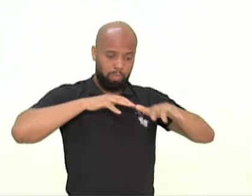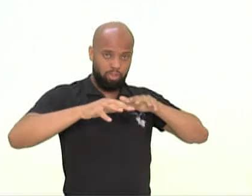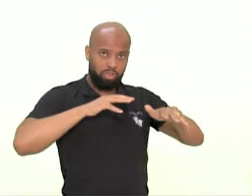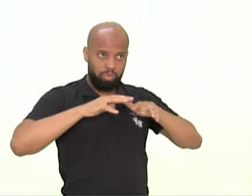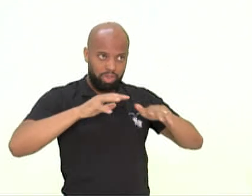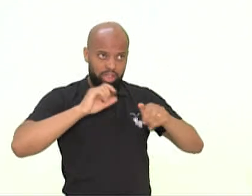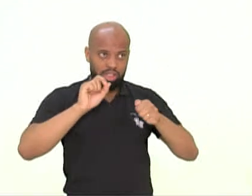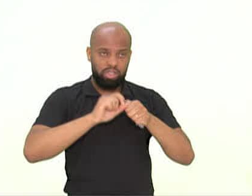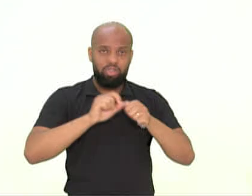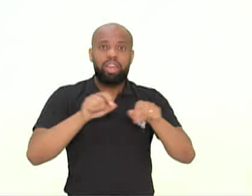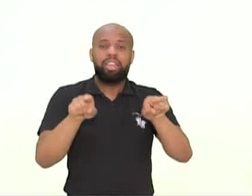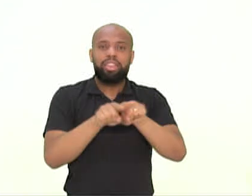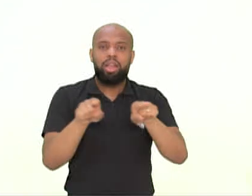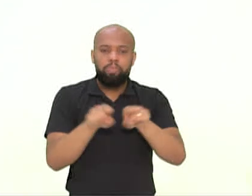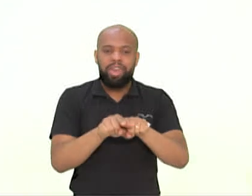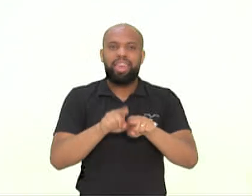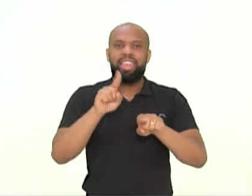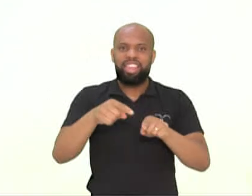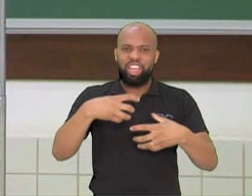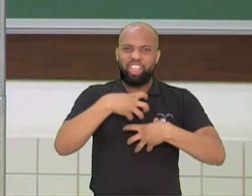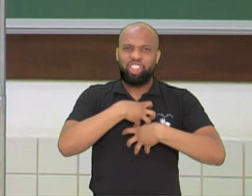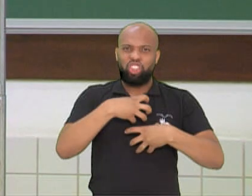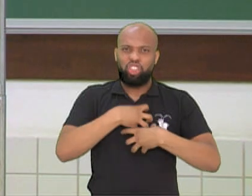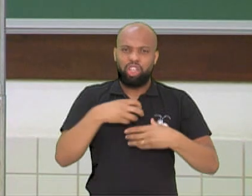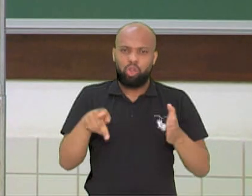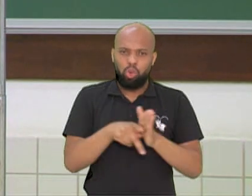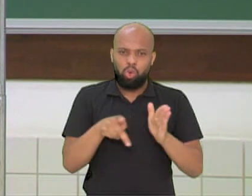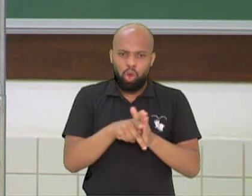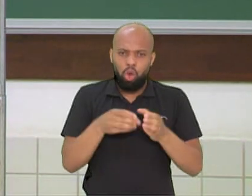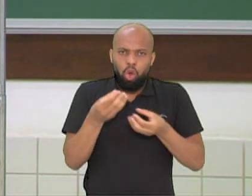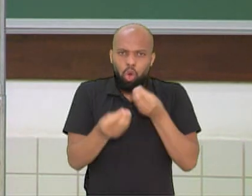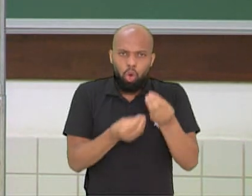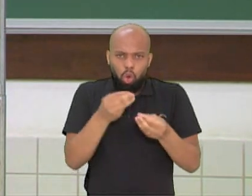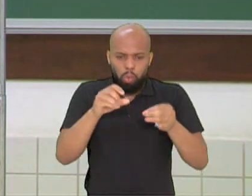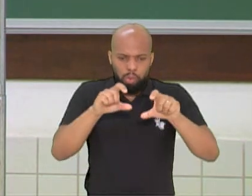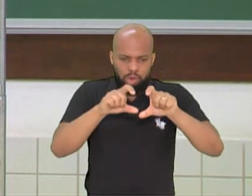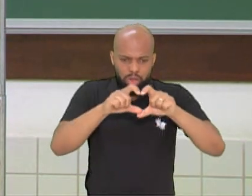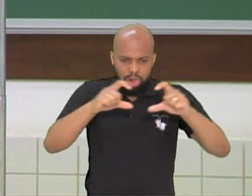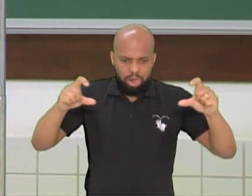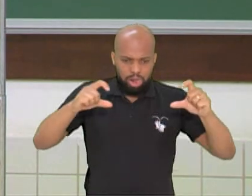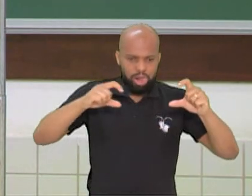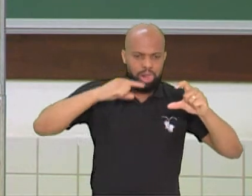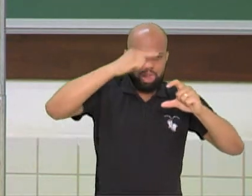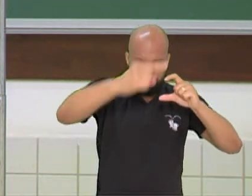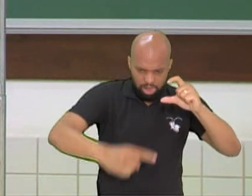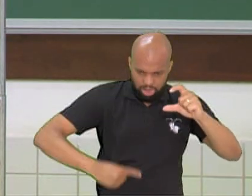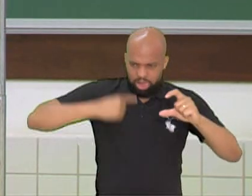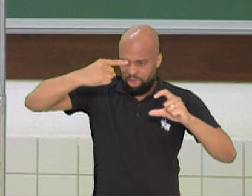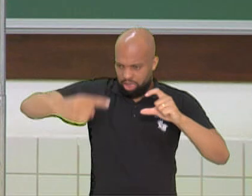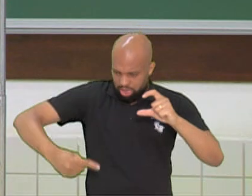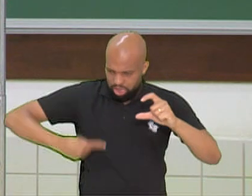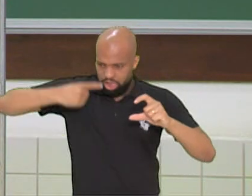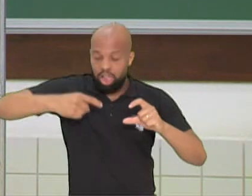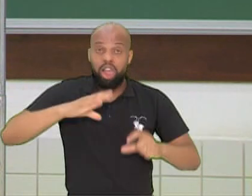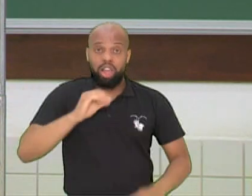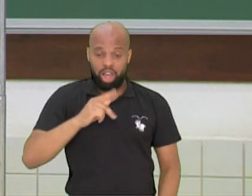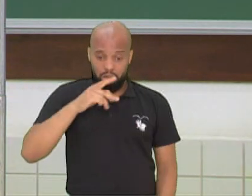campo magnético variável que vai produzir tensão elétrica. Isso a gente vai ver com detalhes agora.